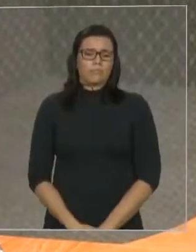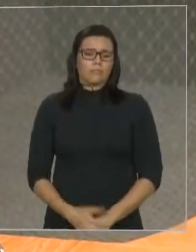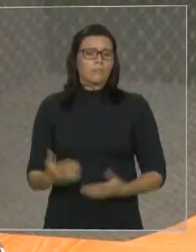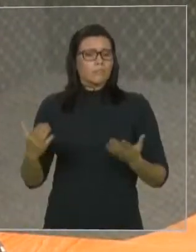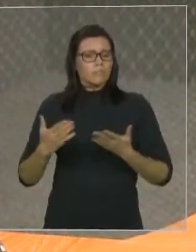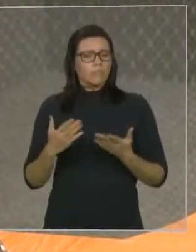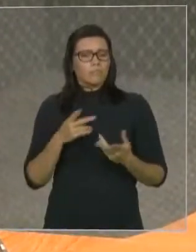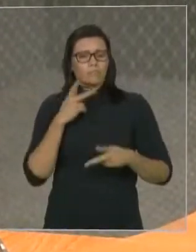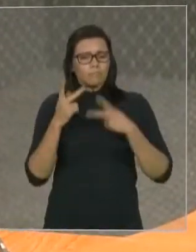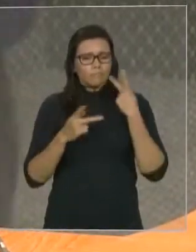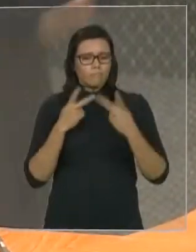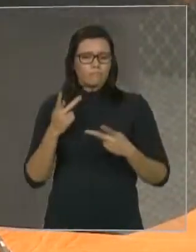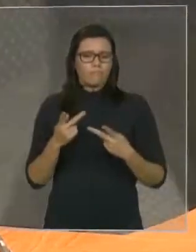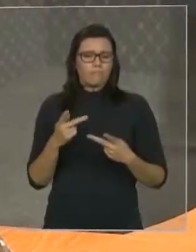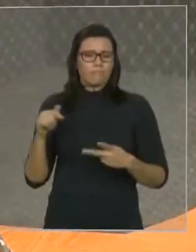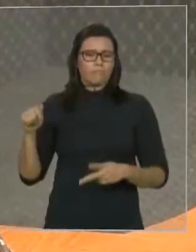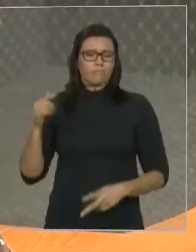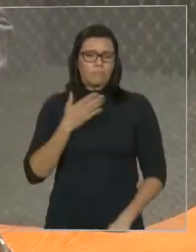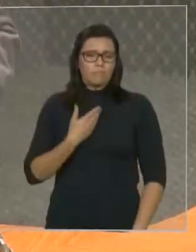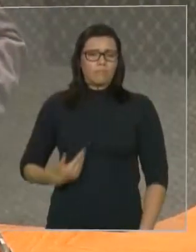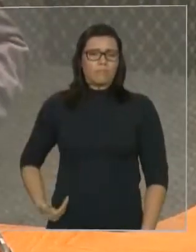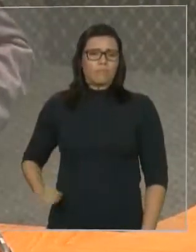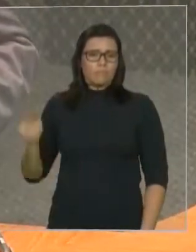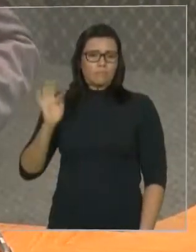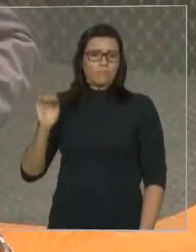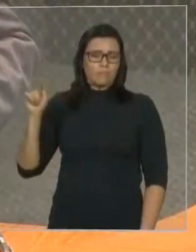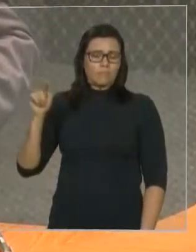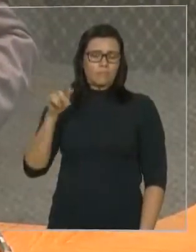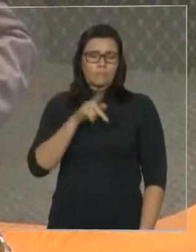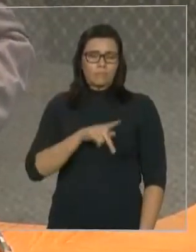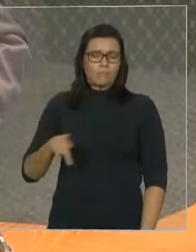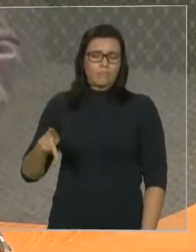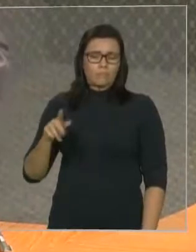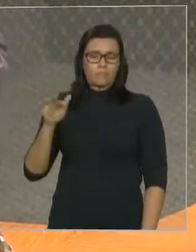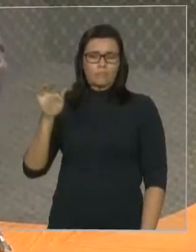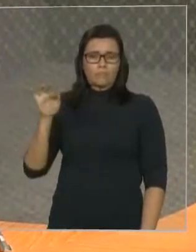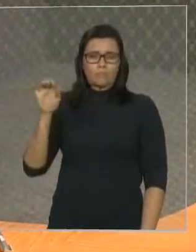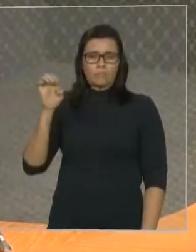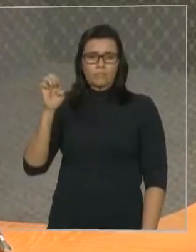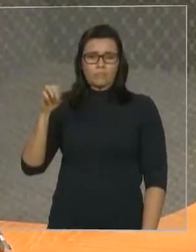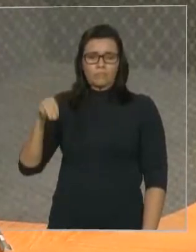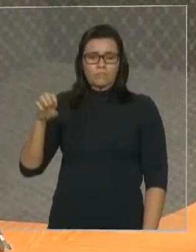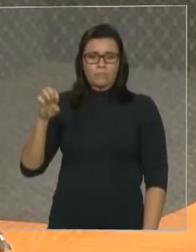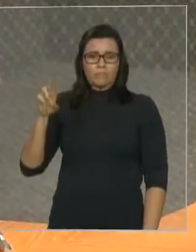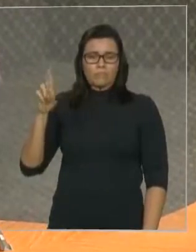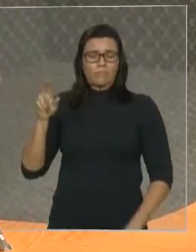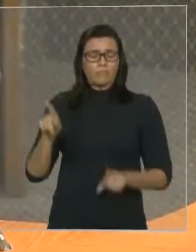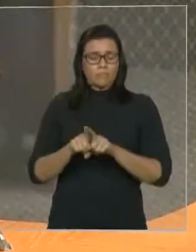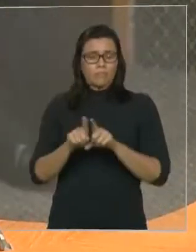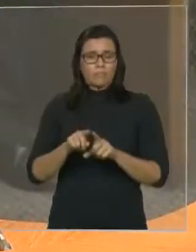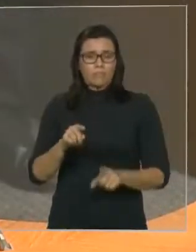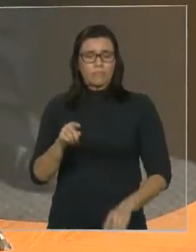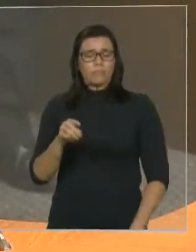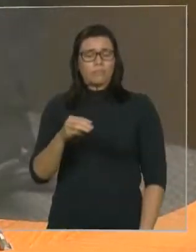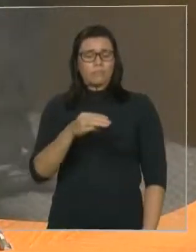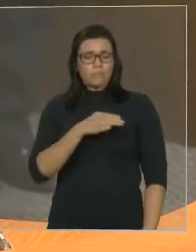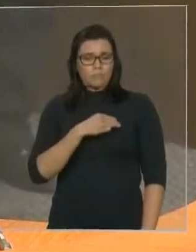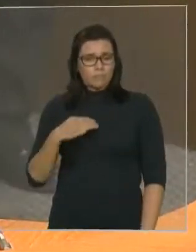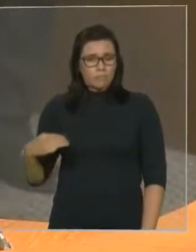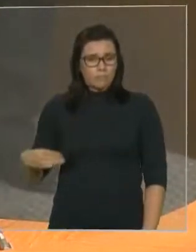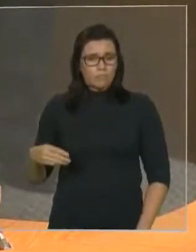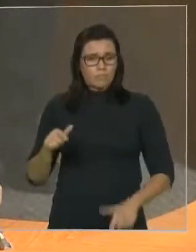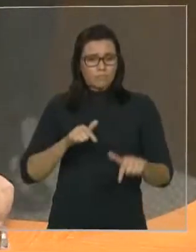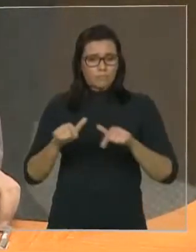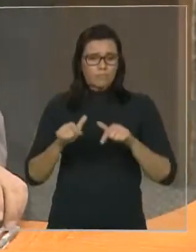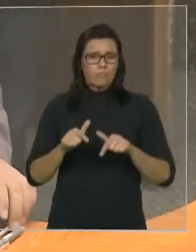essa decisão do governo federal, do presidente Temer, do ministro do Trabalho, acerca da fiscalização do trabalho